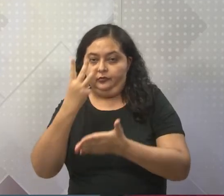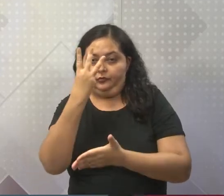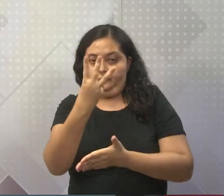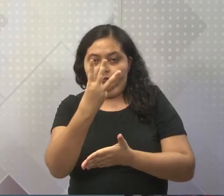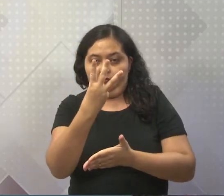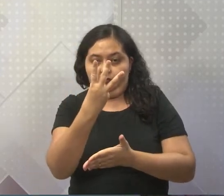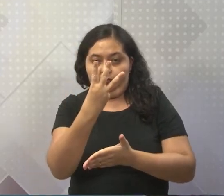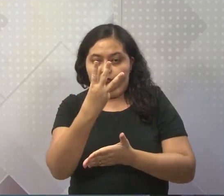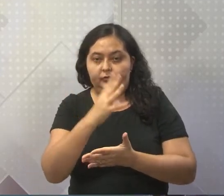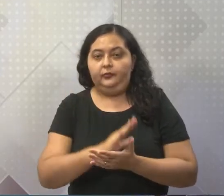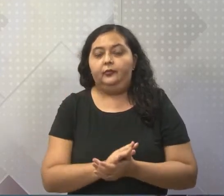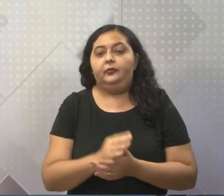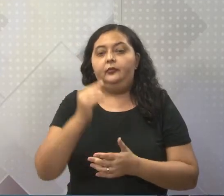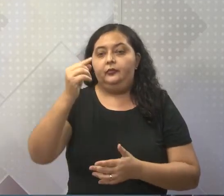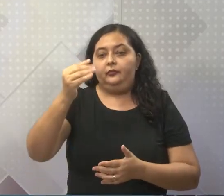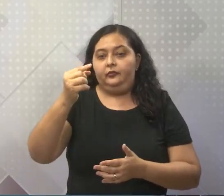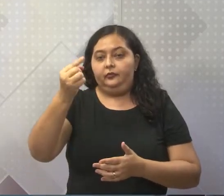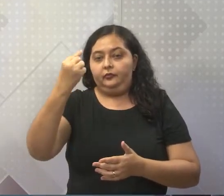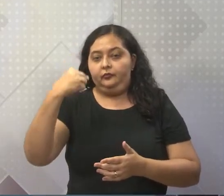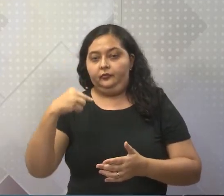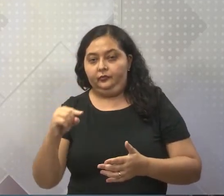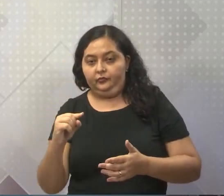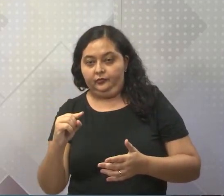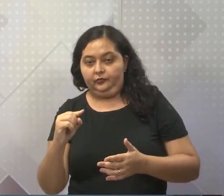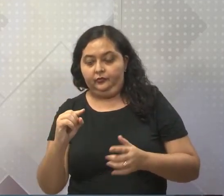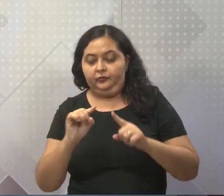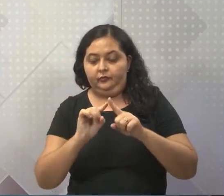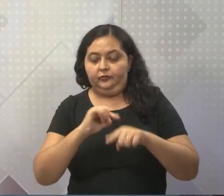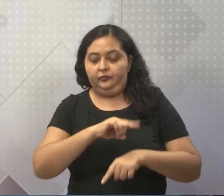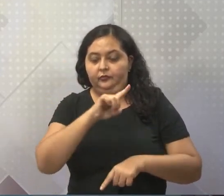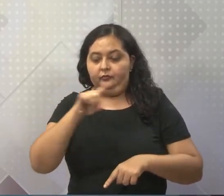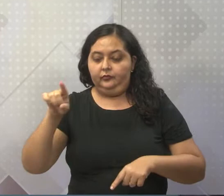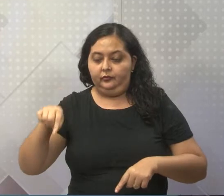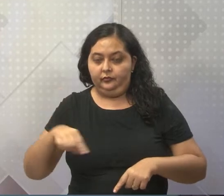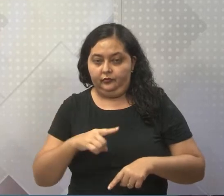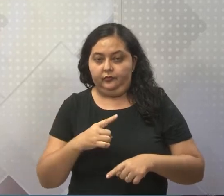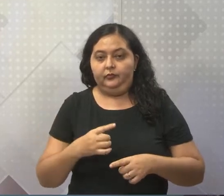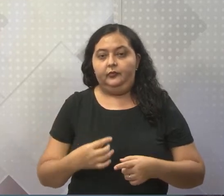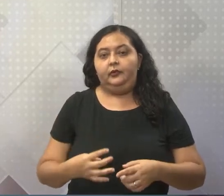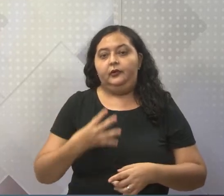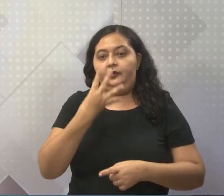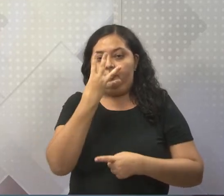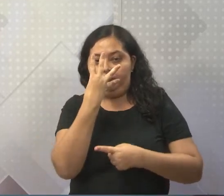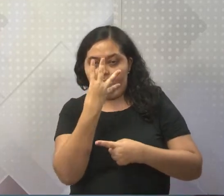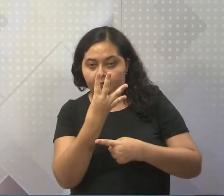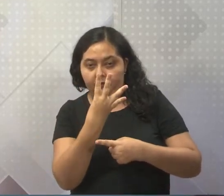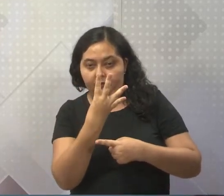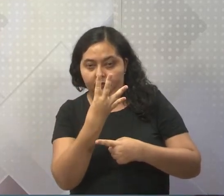partes. Já a fração que corresponde a esse daqui, 4